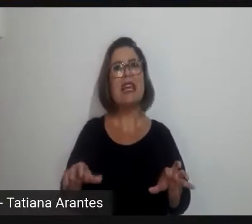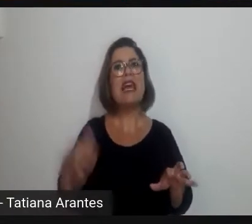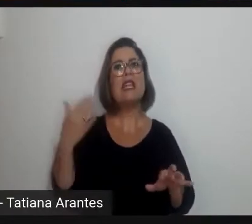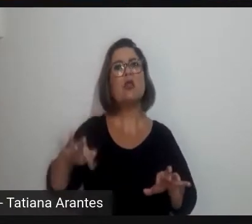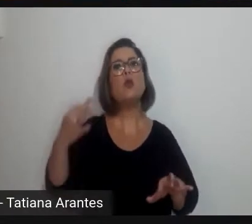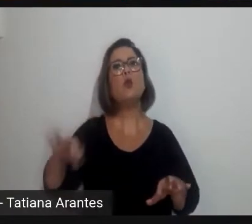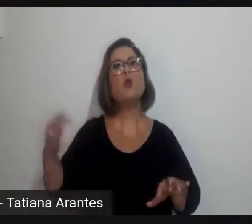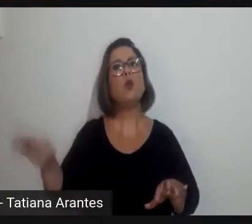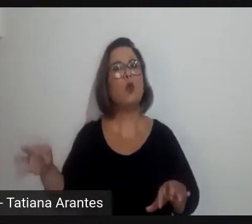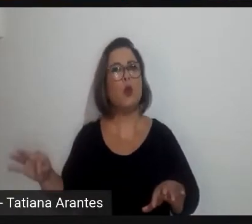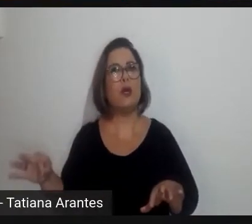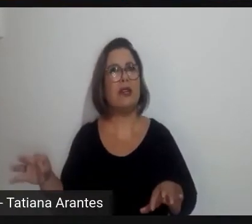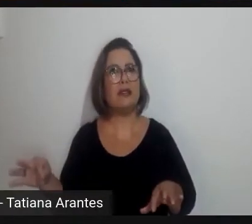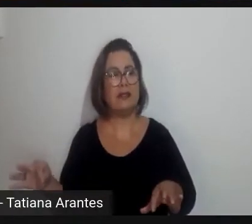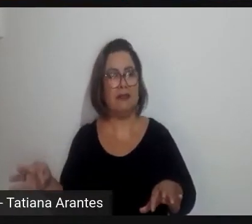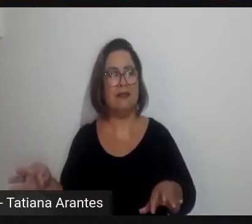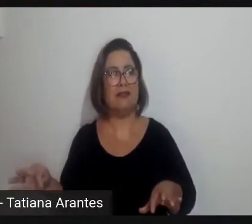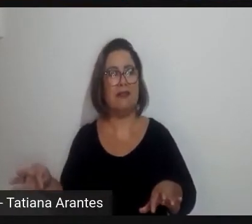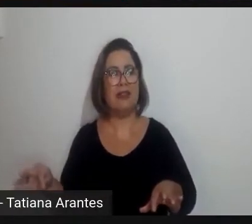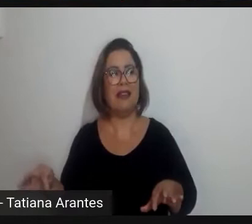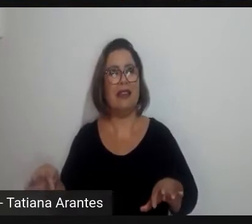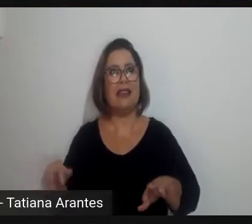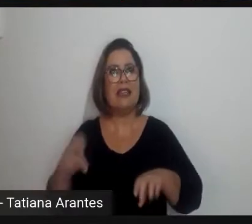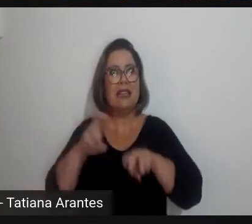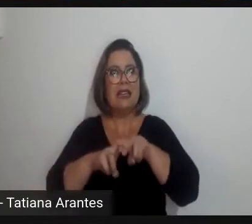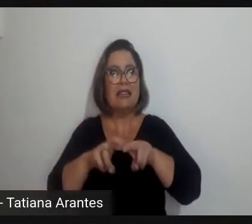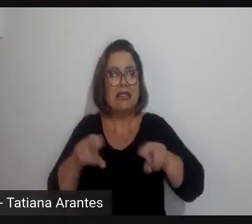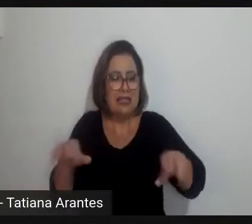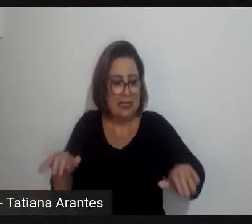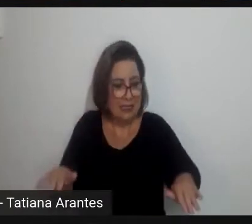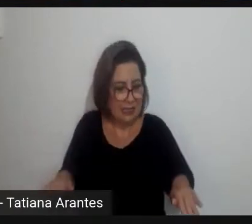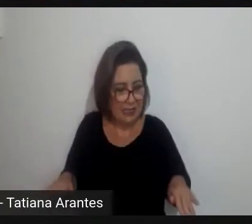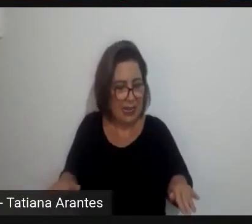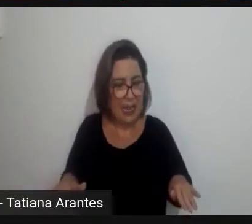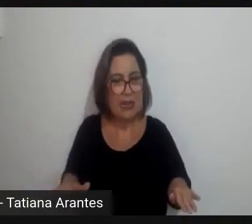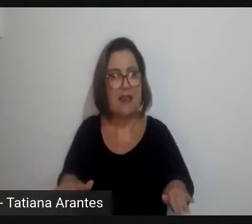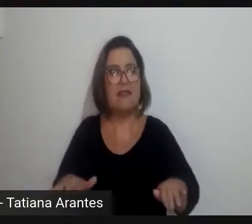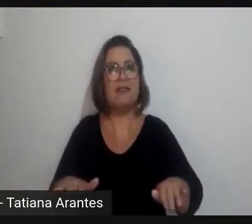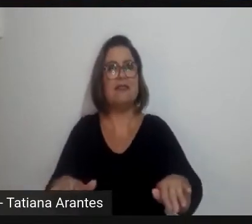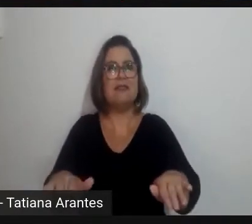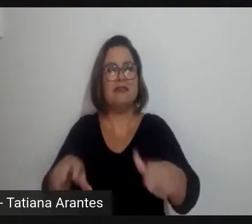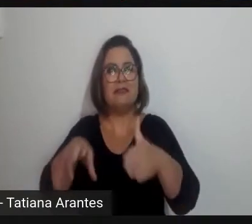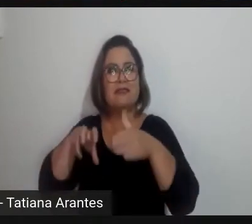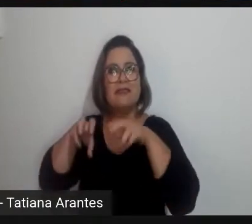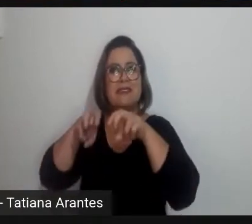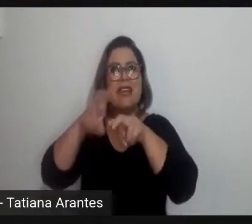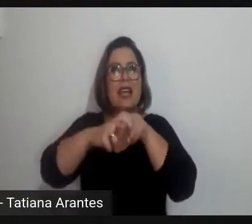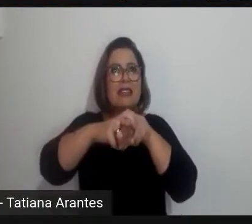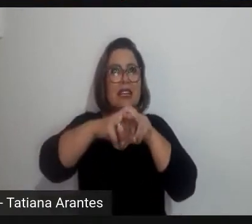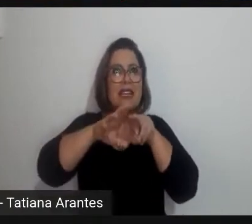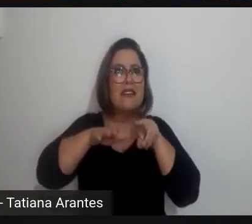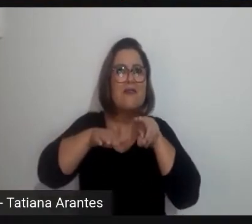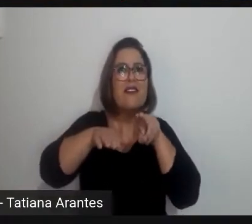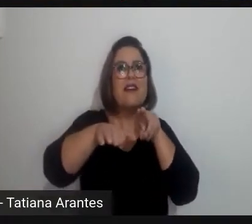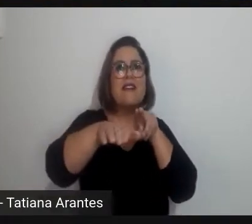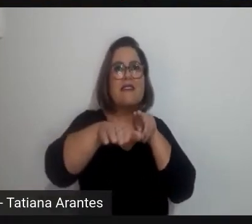uma regulagem mínima para quando eu me aproximar, ele não coincidir e isso